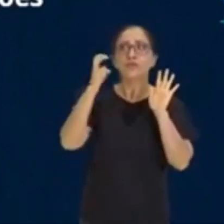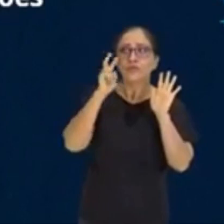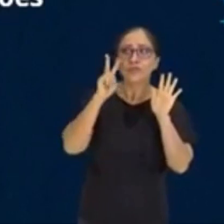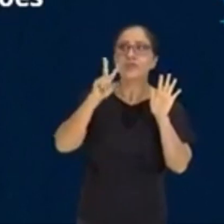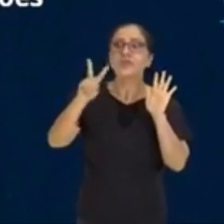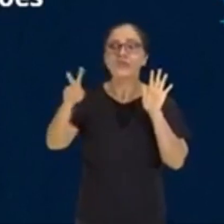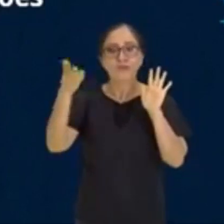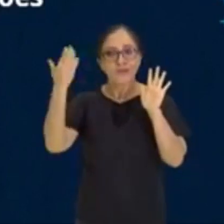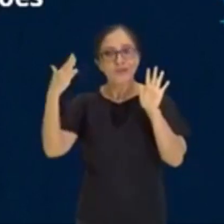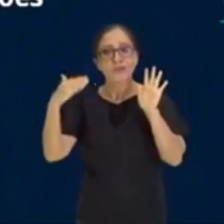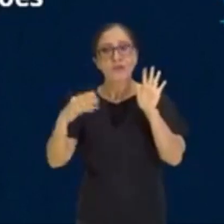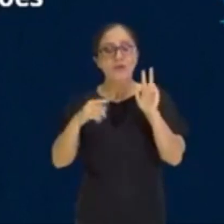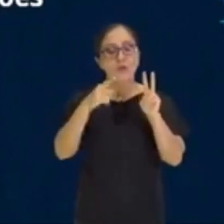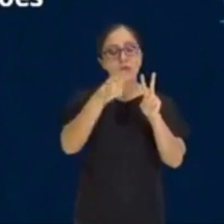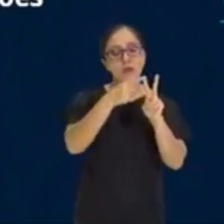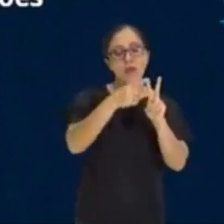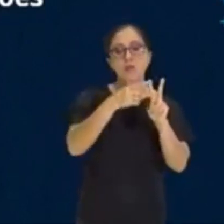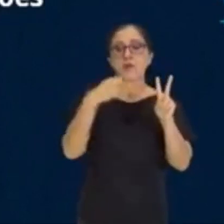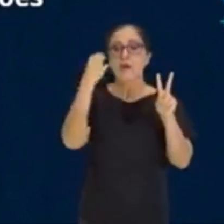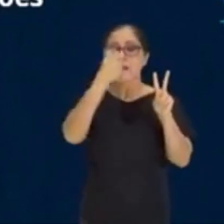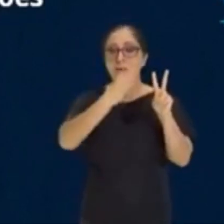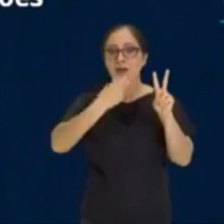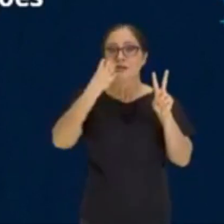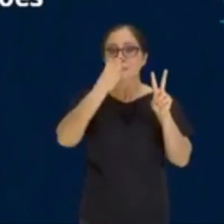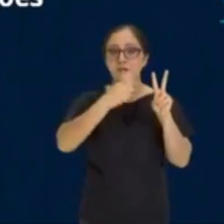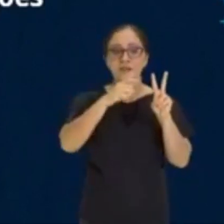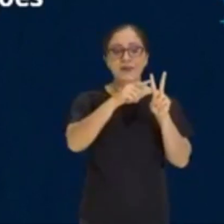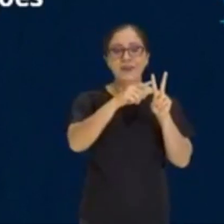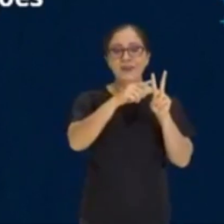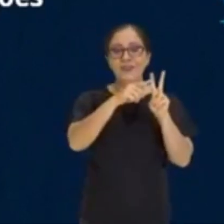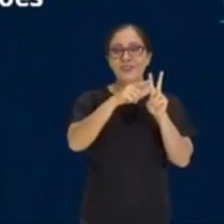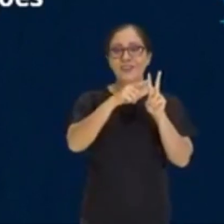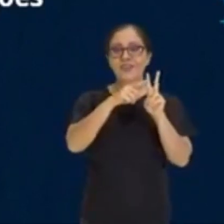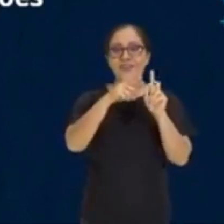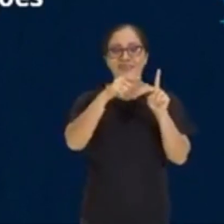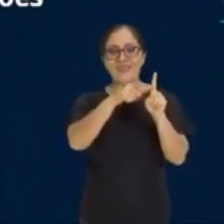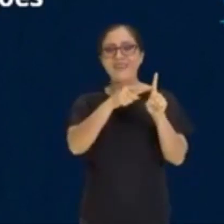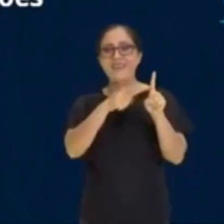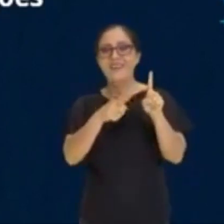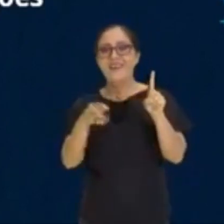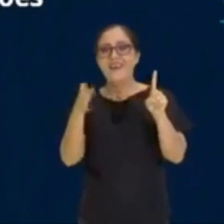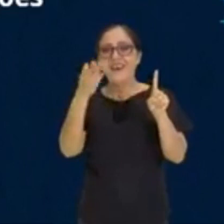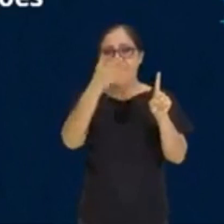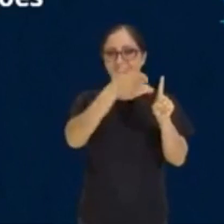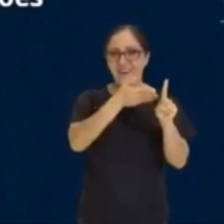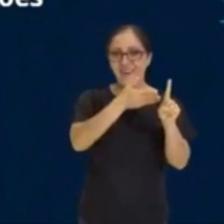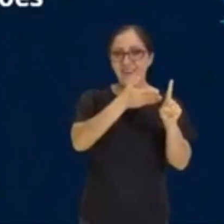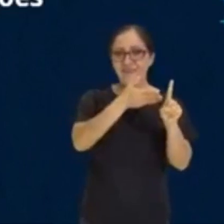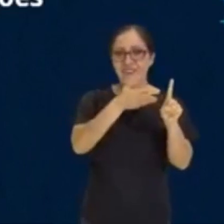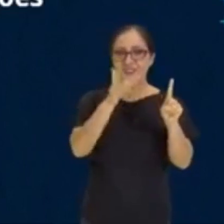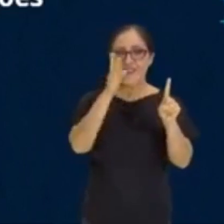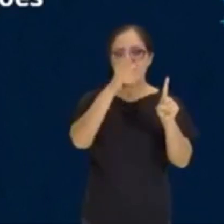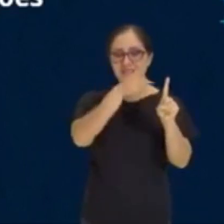que faz referência a um filme que tem o mesmo título, O Dia em que a Terra